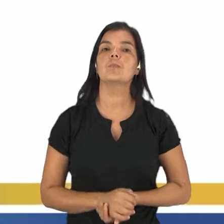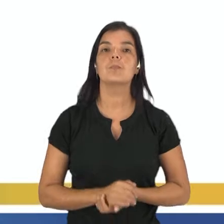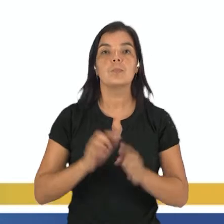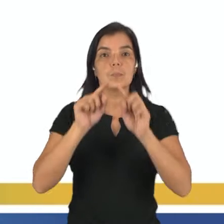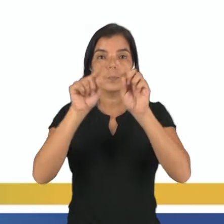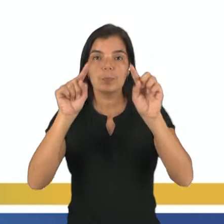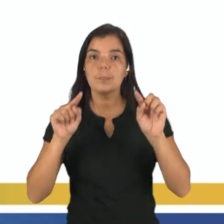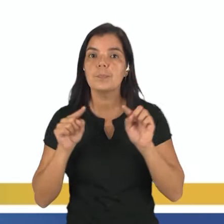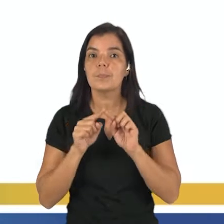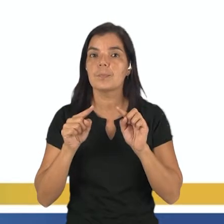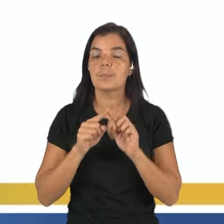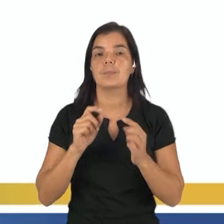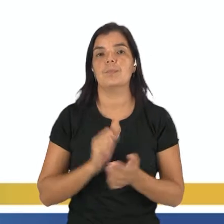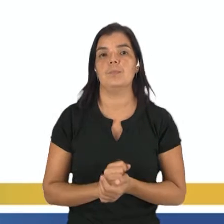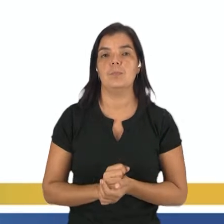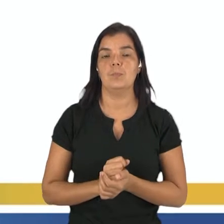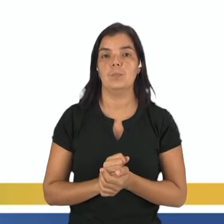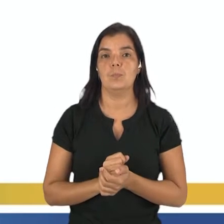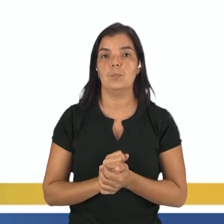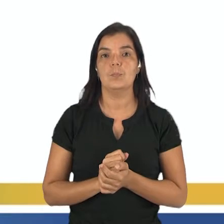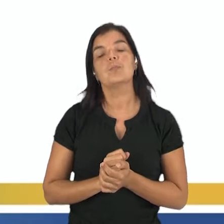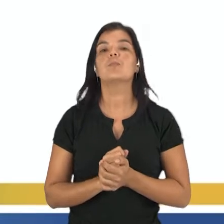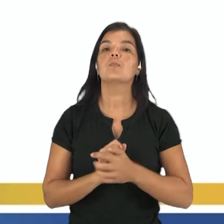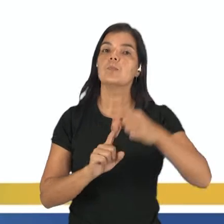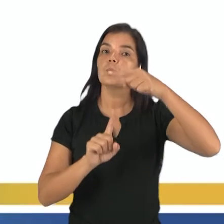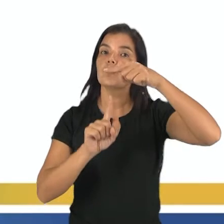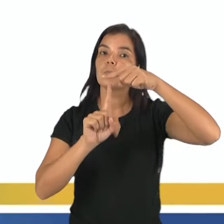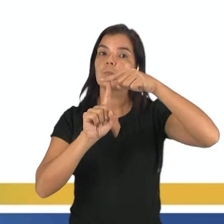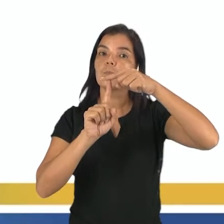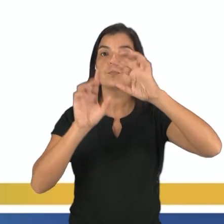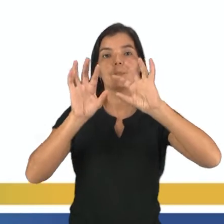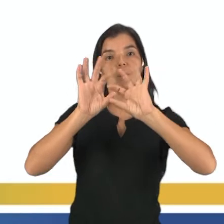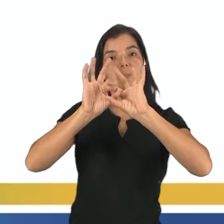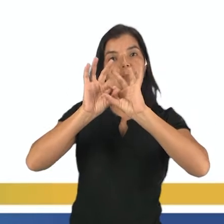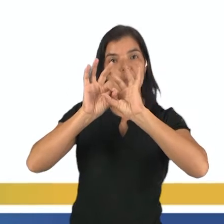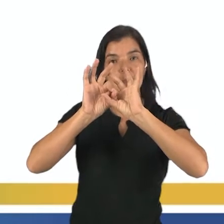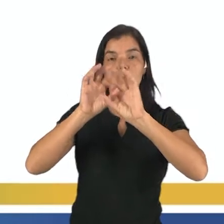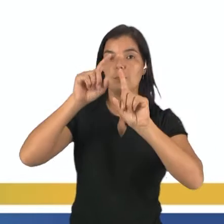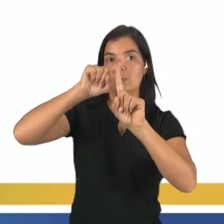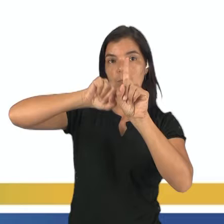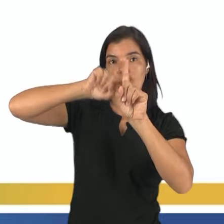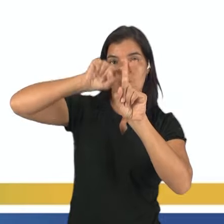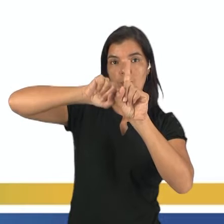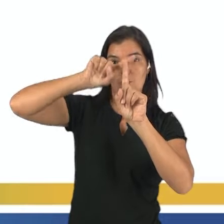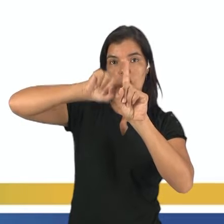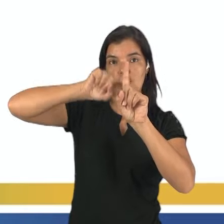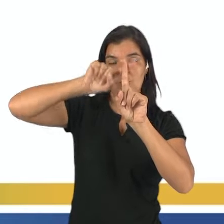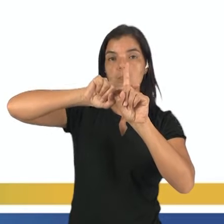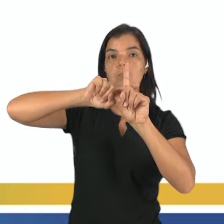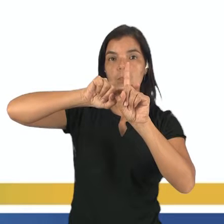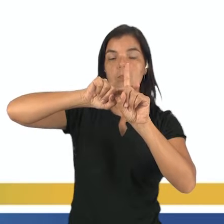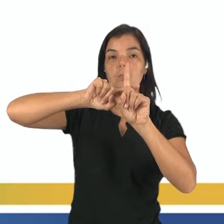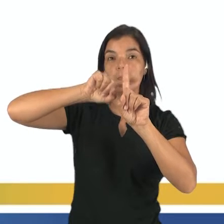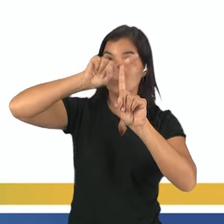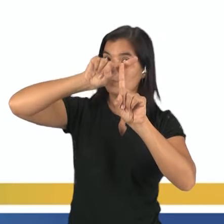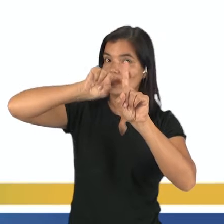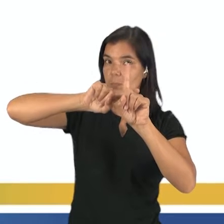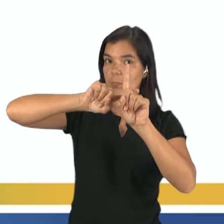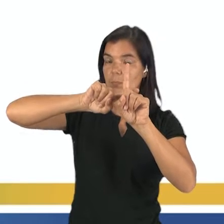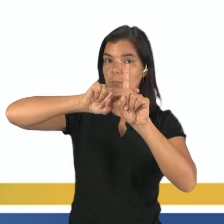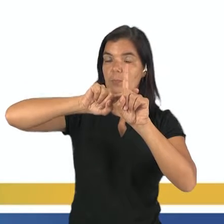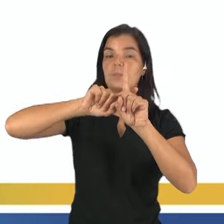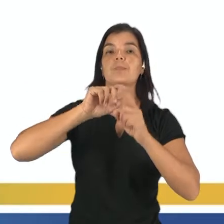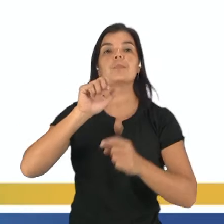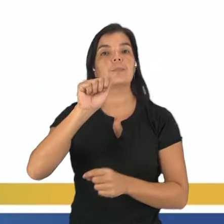cubo. O encontro das faces, nós chamamos de arestas, ou seja, as linhas, nós chamamos de